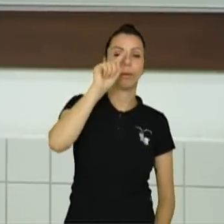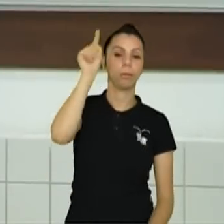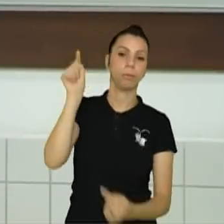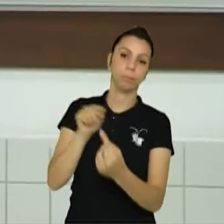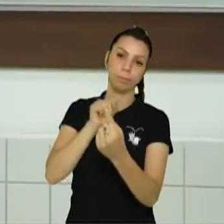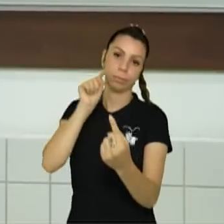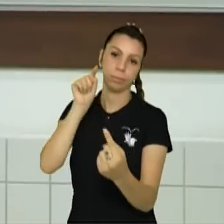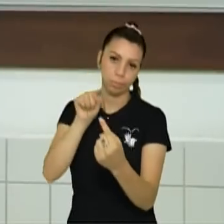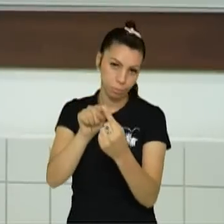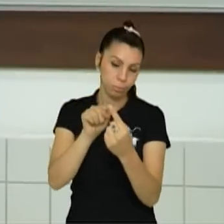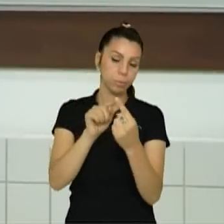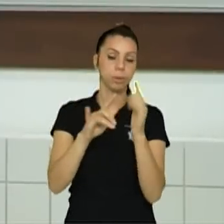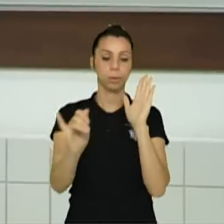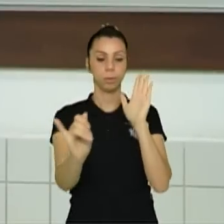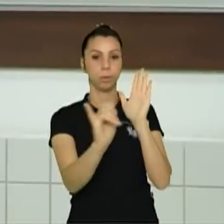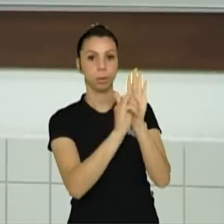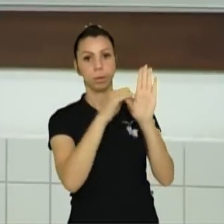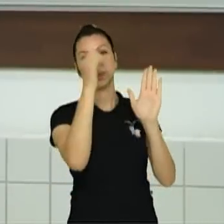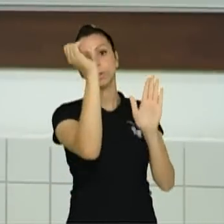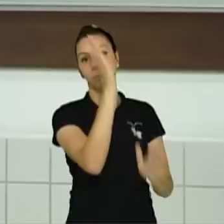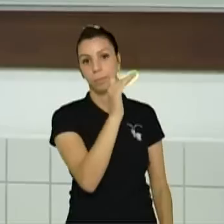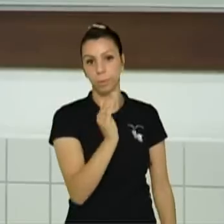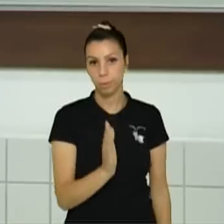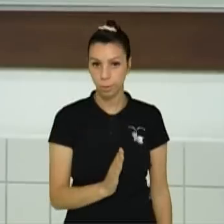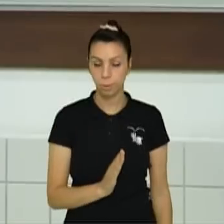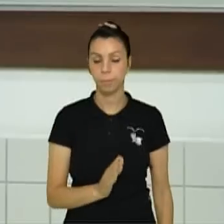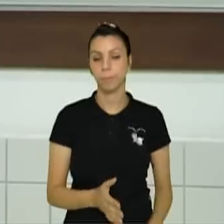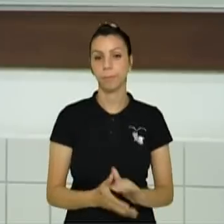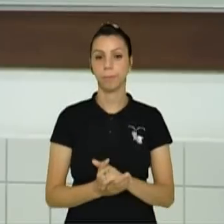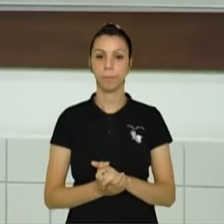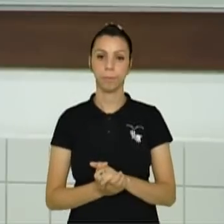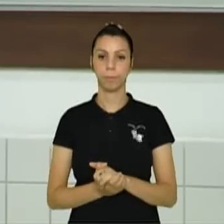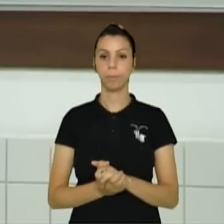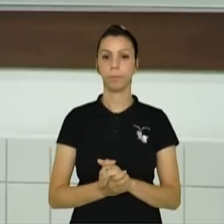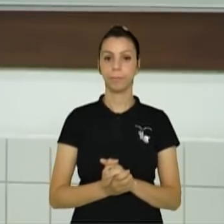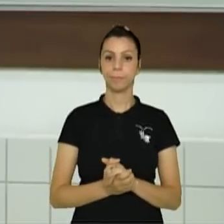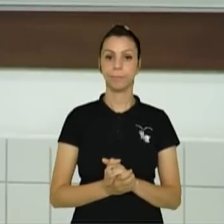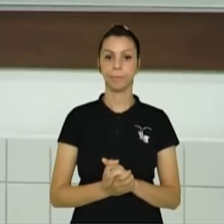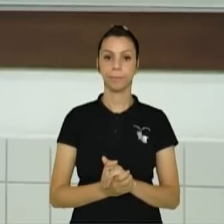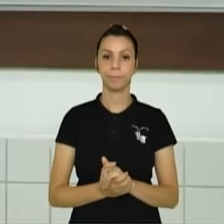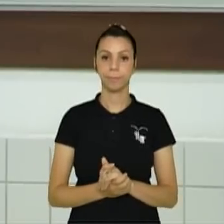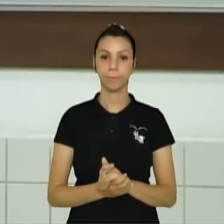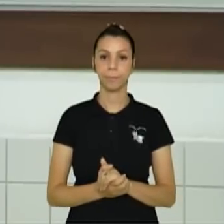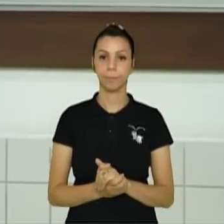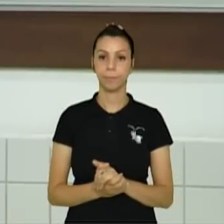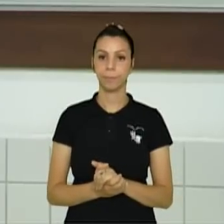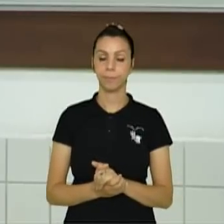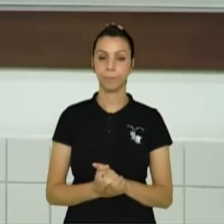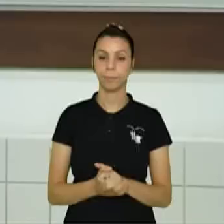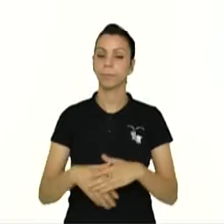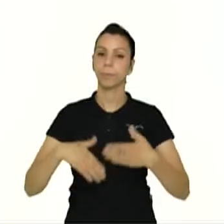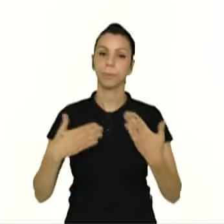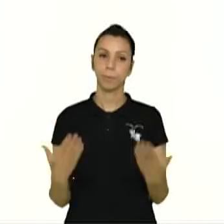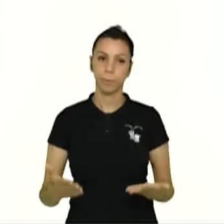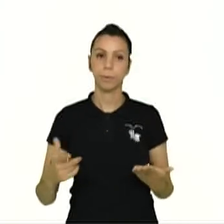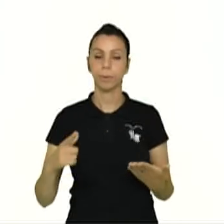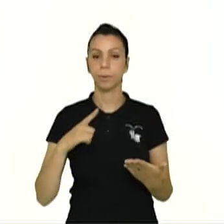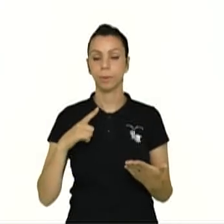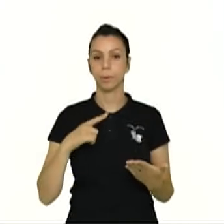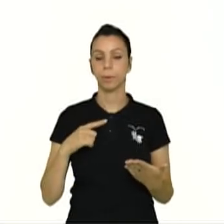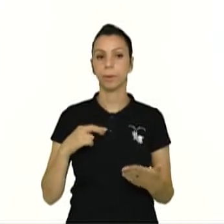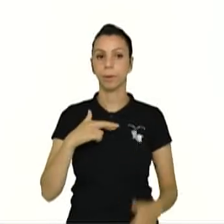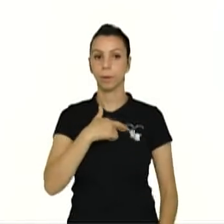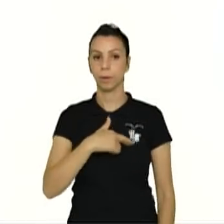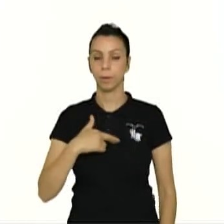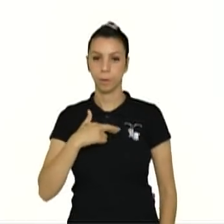nesse objetivo de construir uma identidade brasileira, uma identidade nacional brasileira. E aí, por conta disso, nós tivemos os